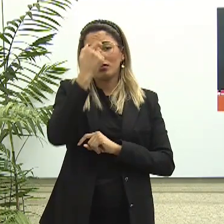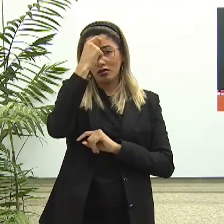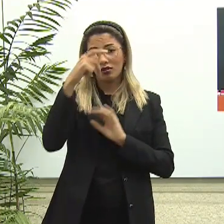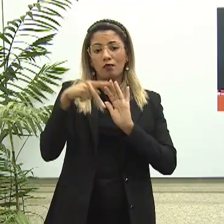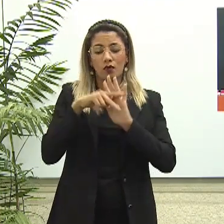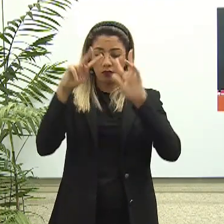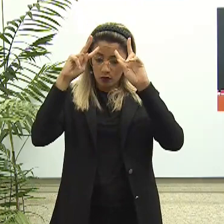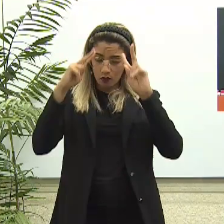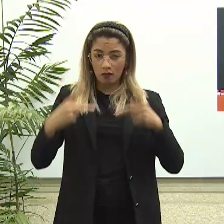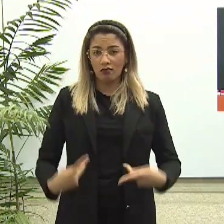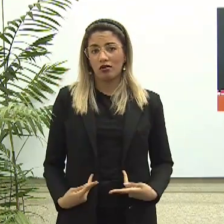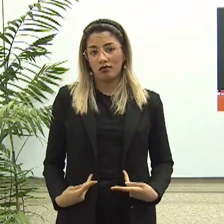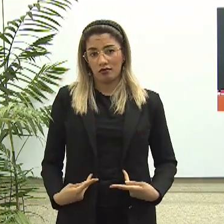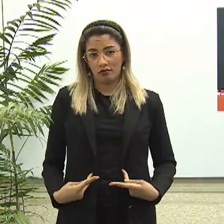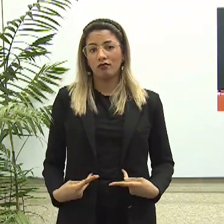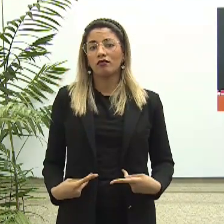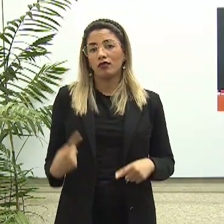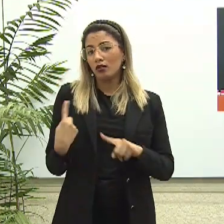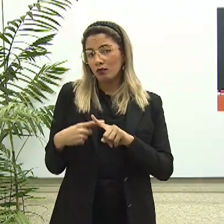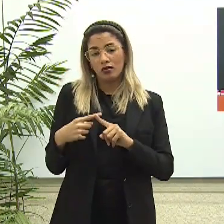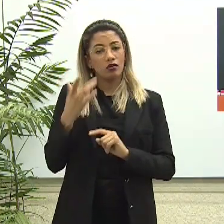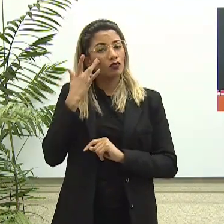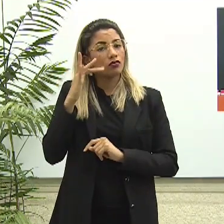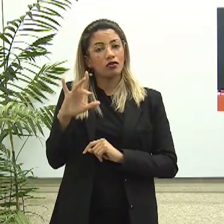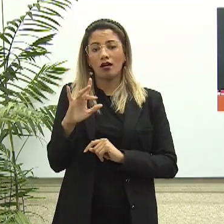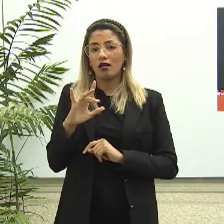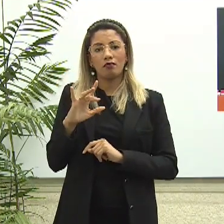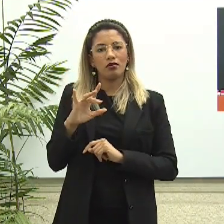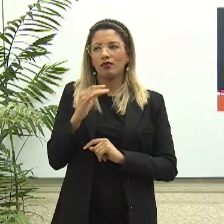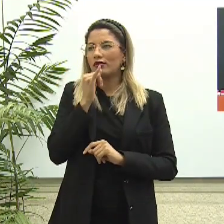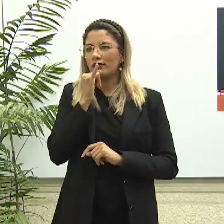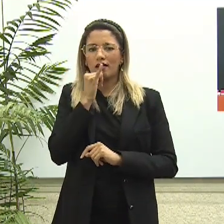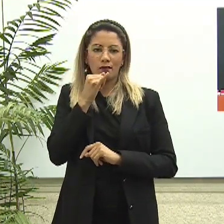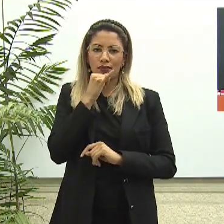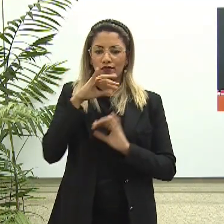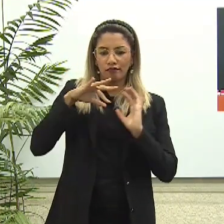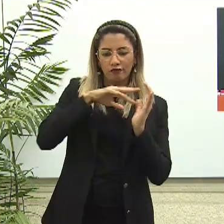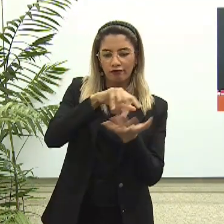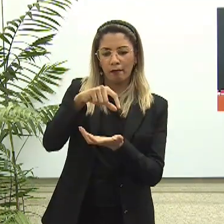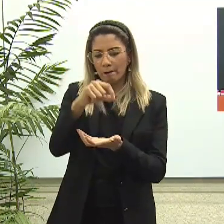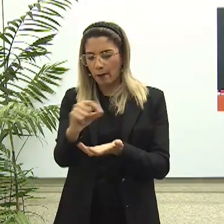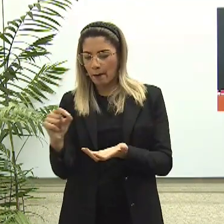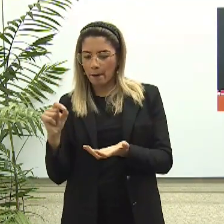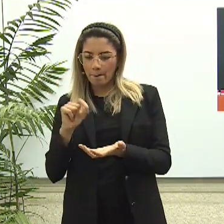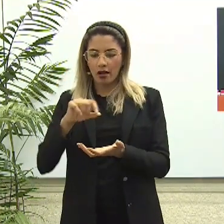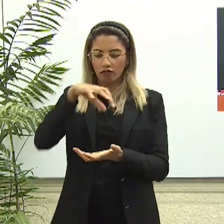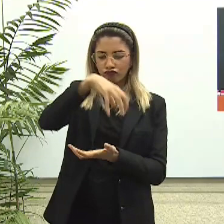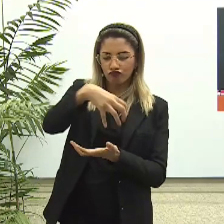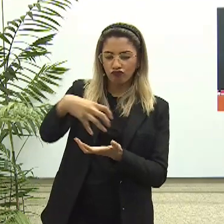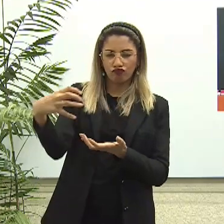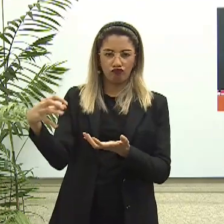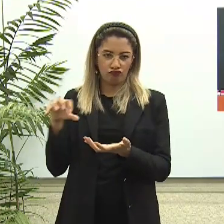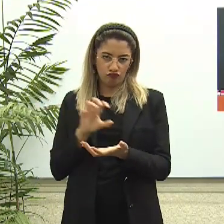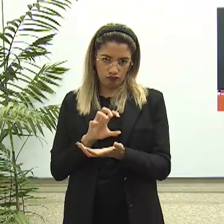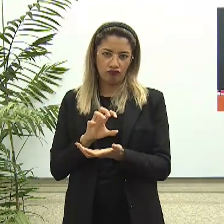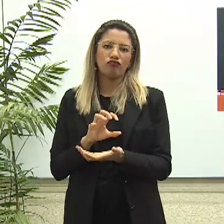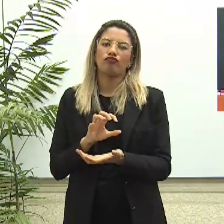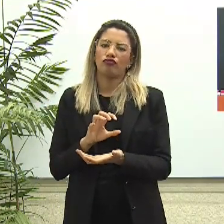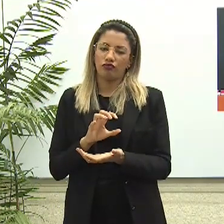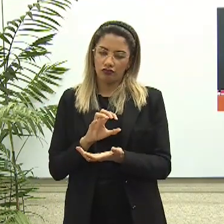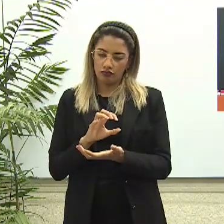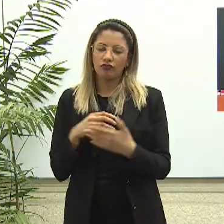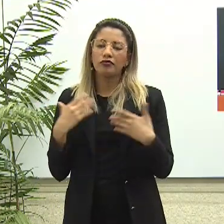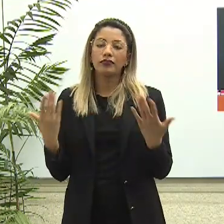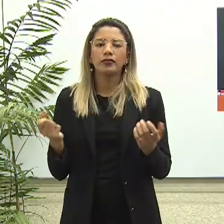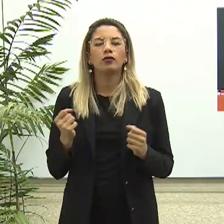humano que não temem consideração as particularidades regionais por exemplo né dos países mas das regiões né então eh